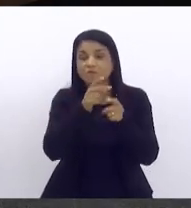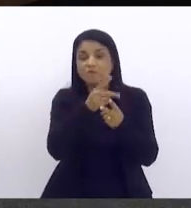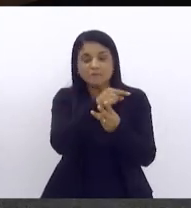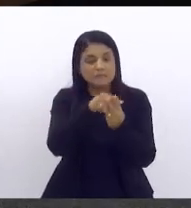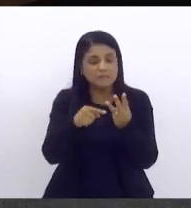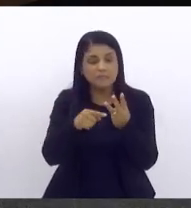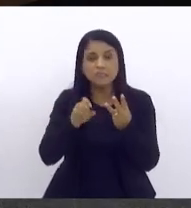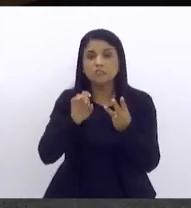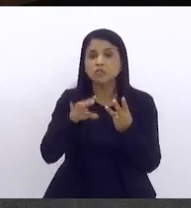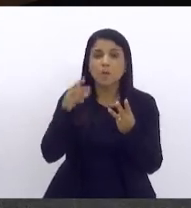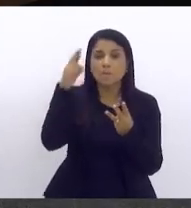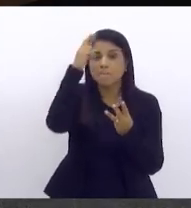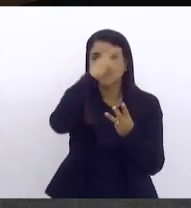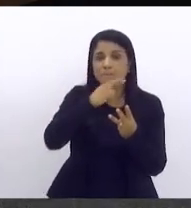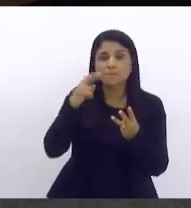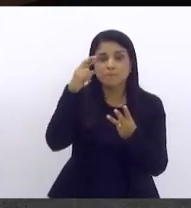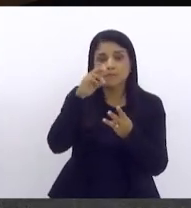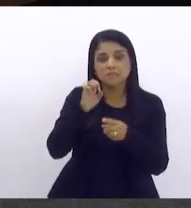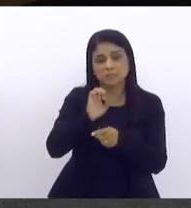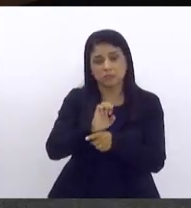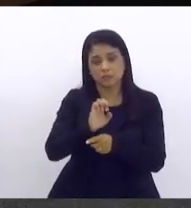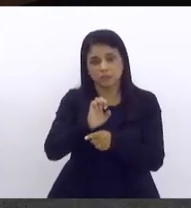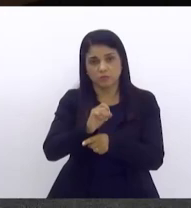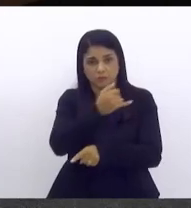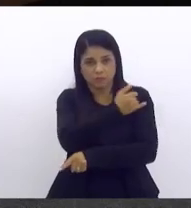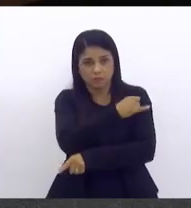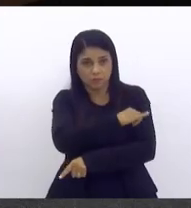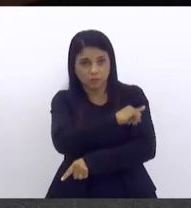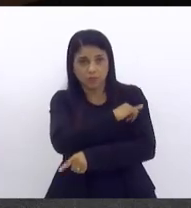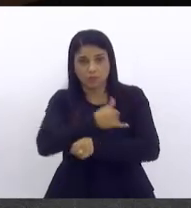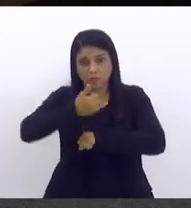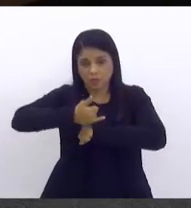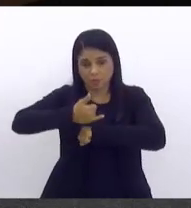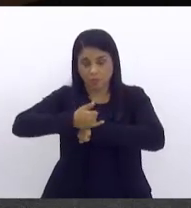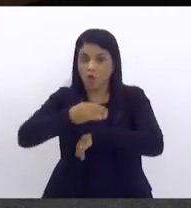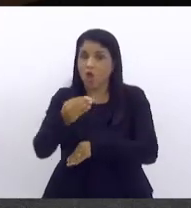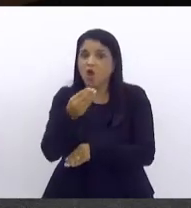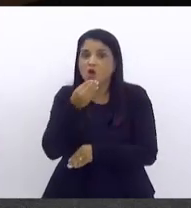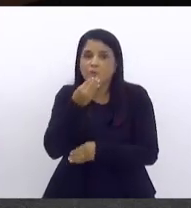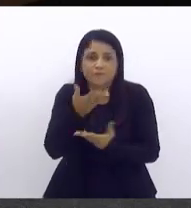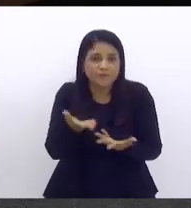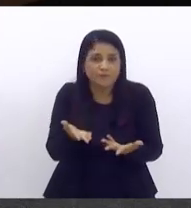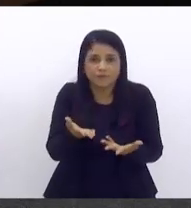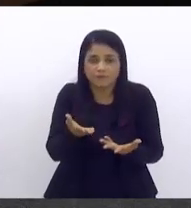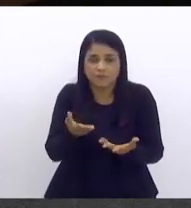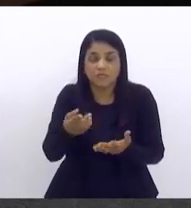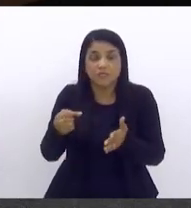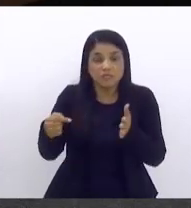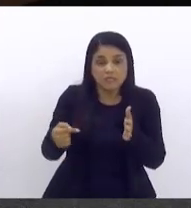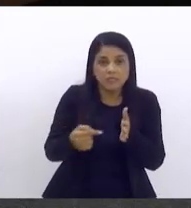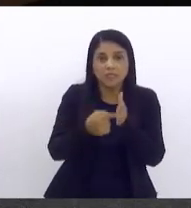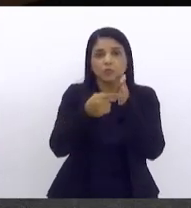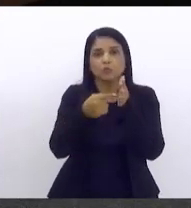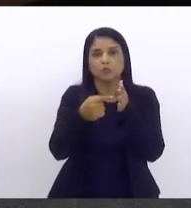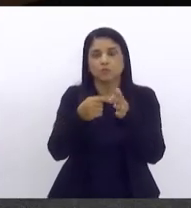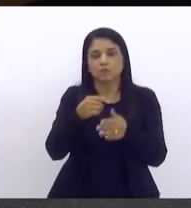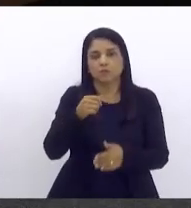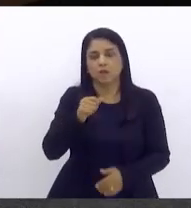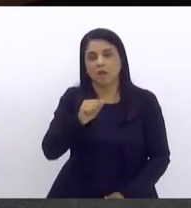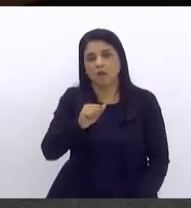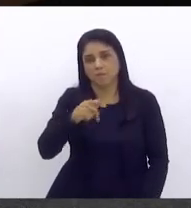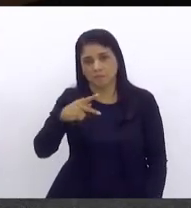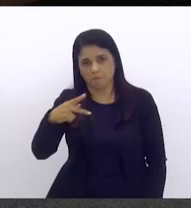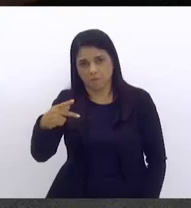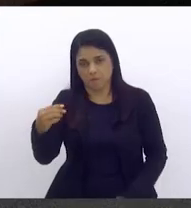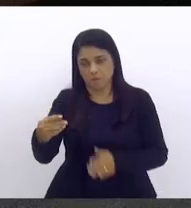nas blitz que acontecem aqui na capital? Por óbvio, porque a gente sabe através de denúncias, através de aplicativo,